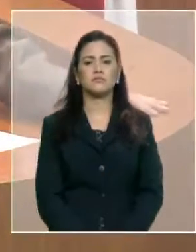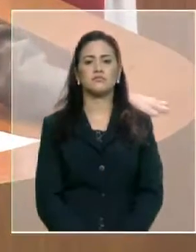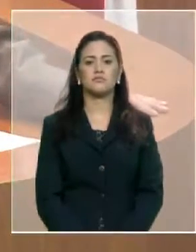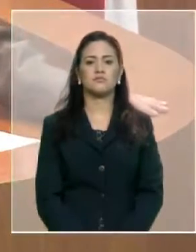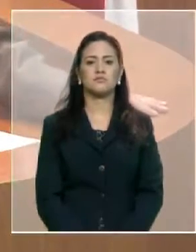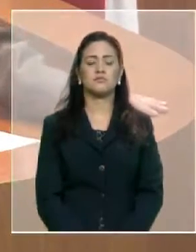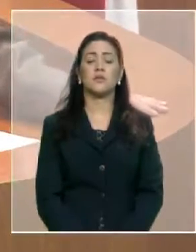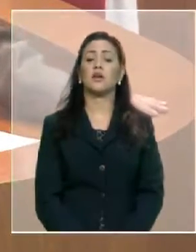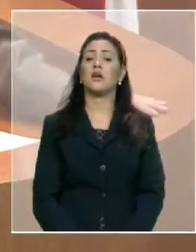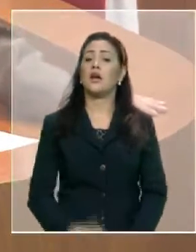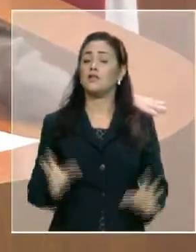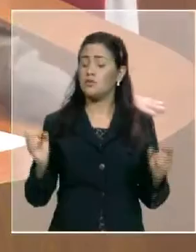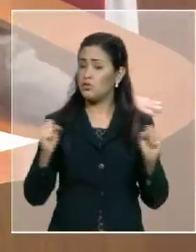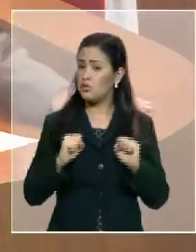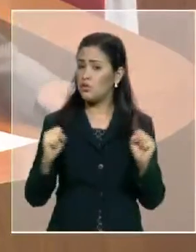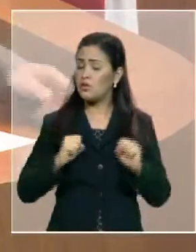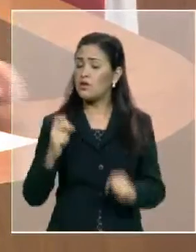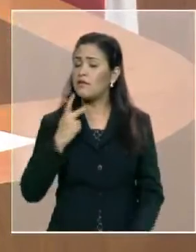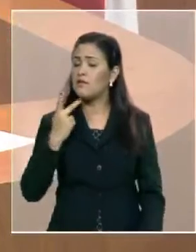adora falar da Constituição,